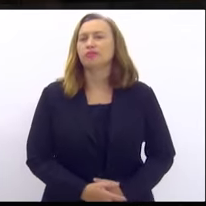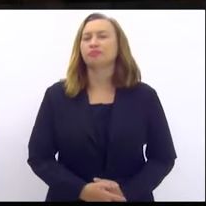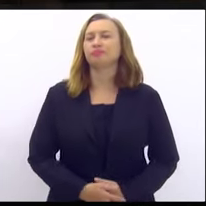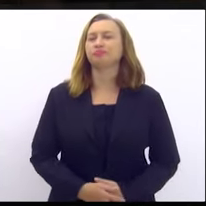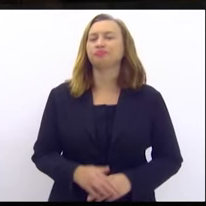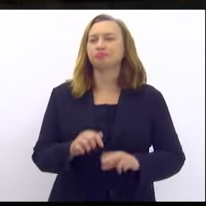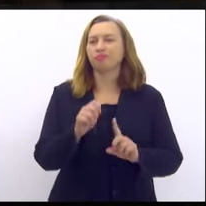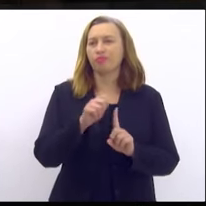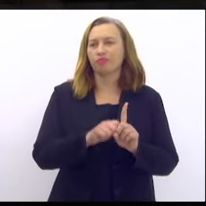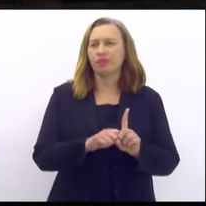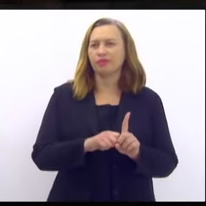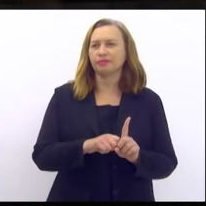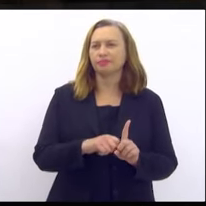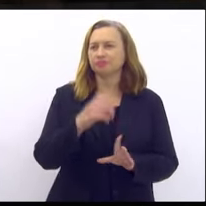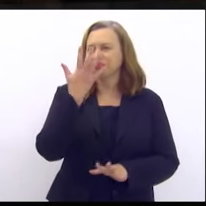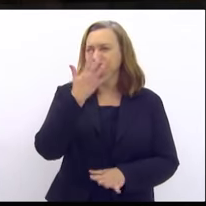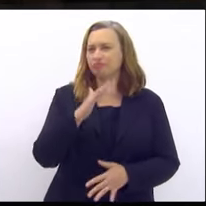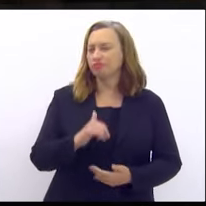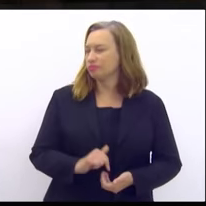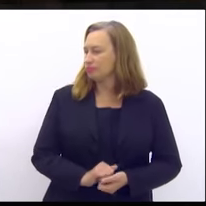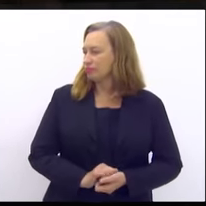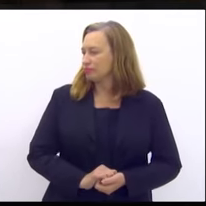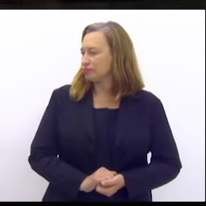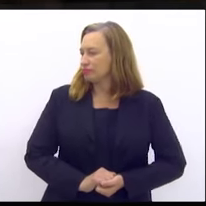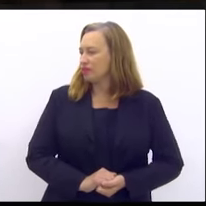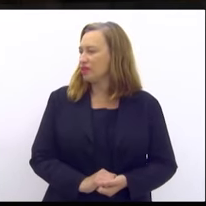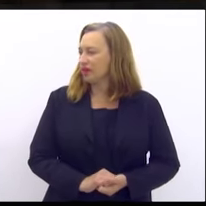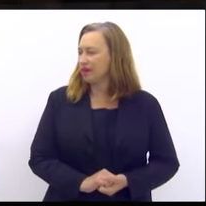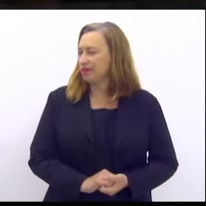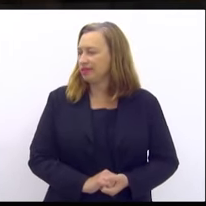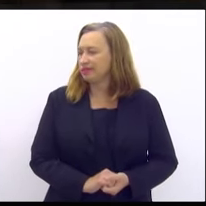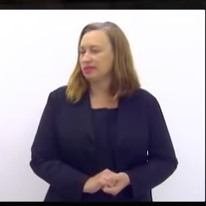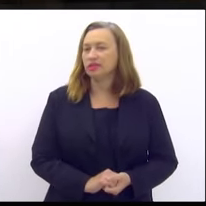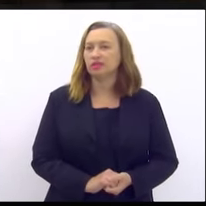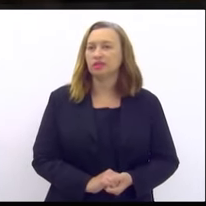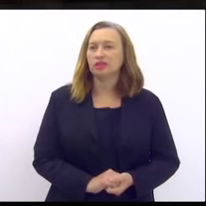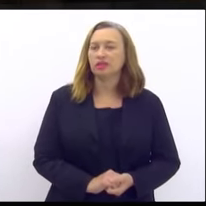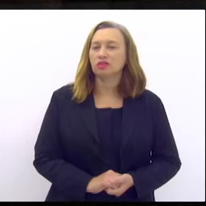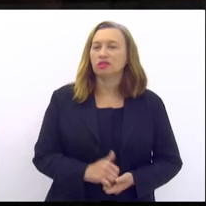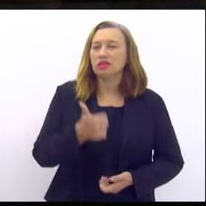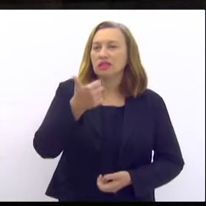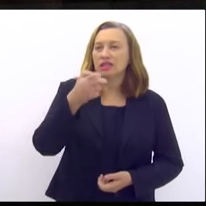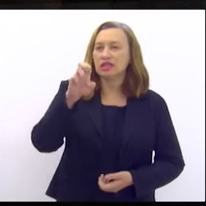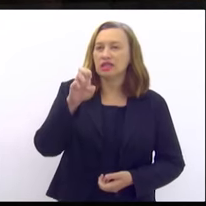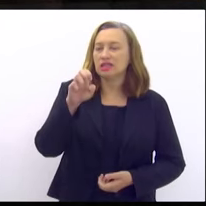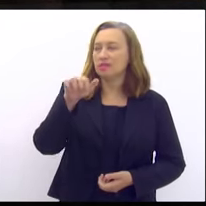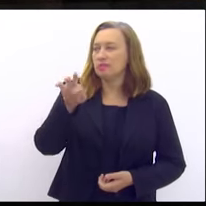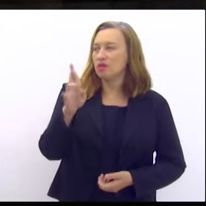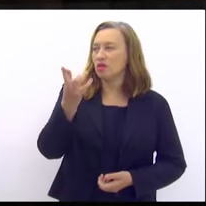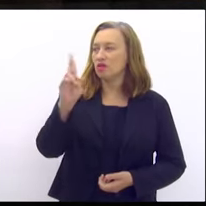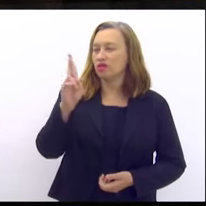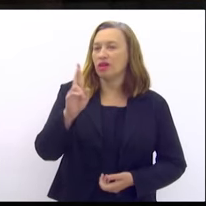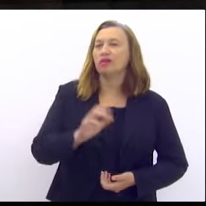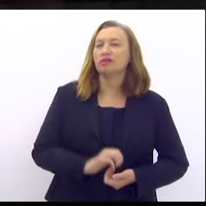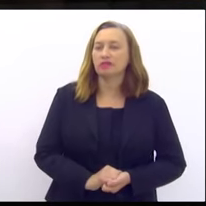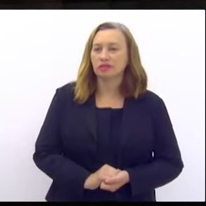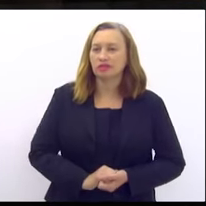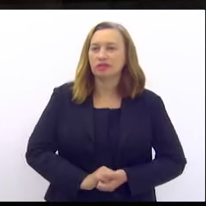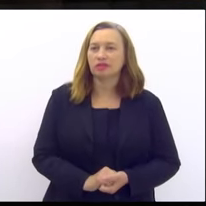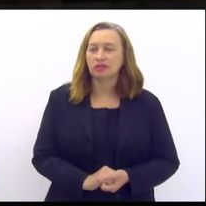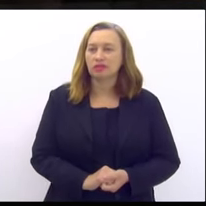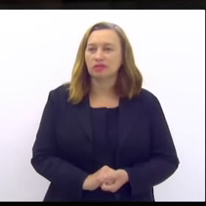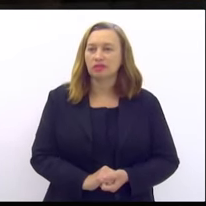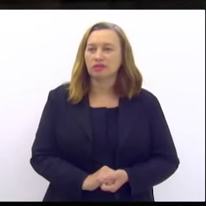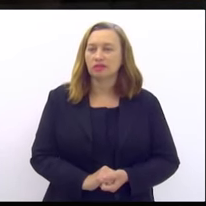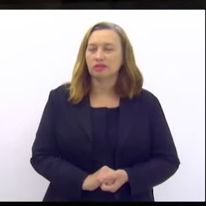Fevereiro eu aposto com a senhora que uns 15 bilhões de reais vão ser